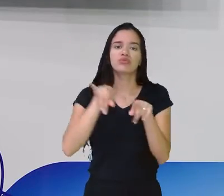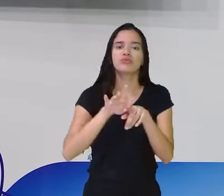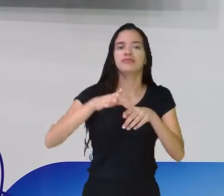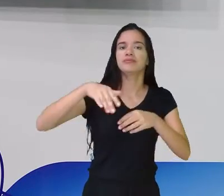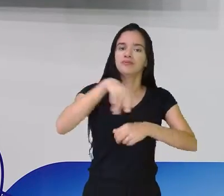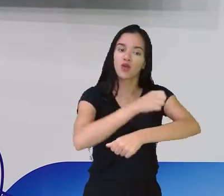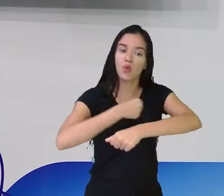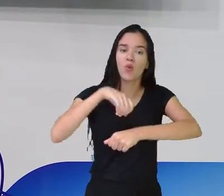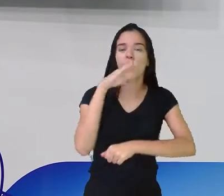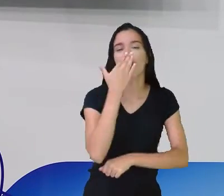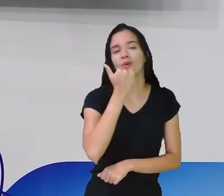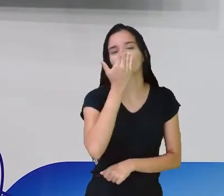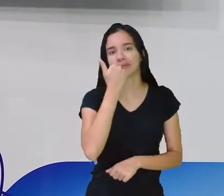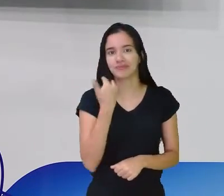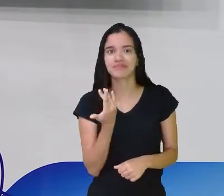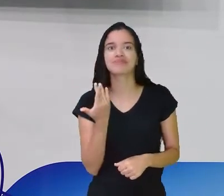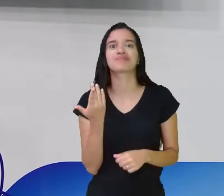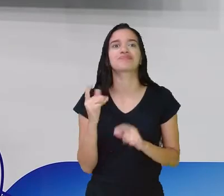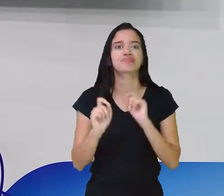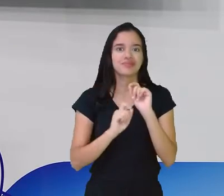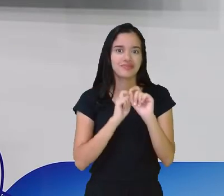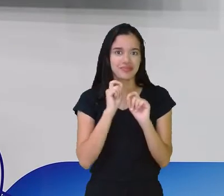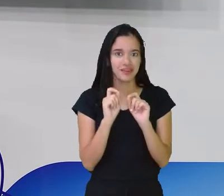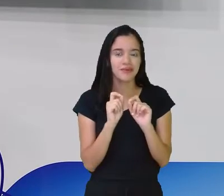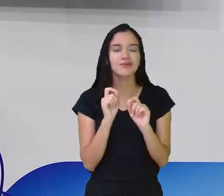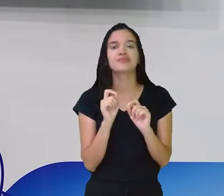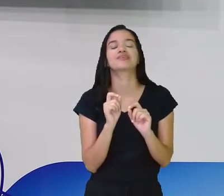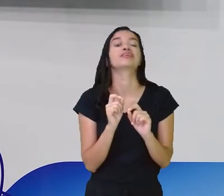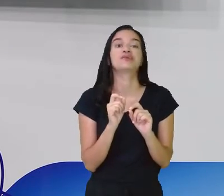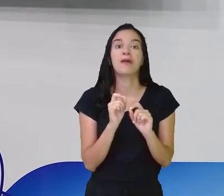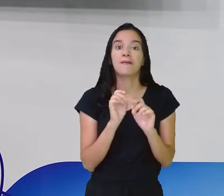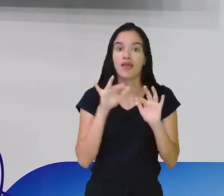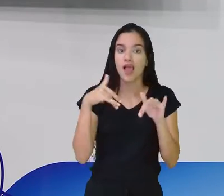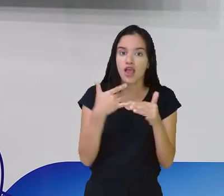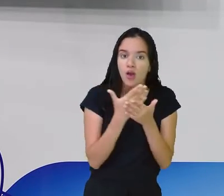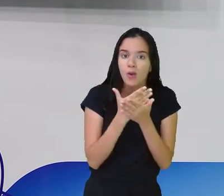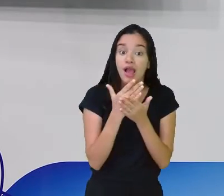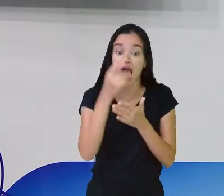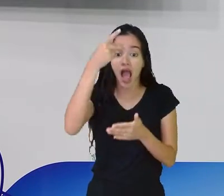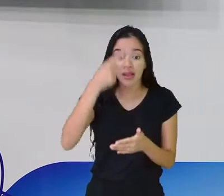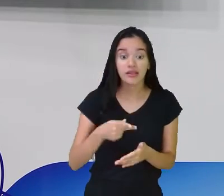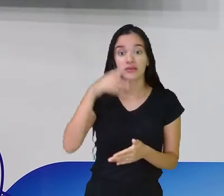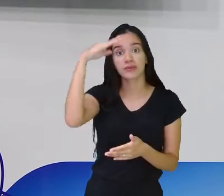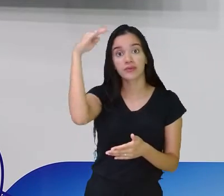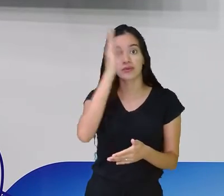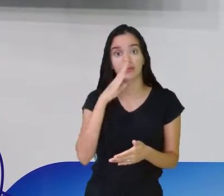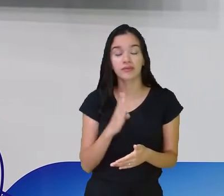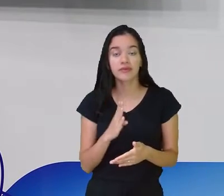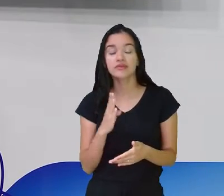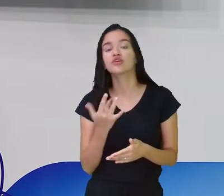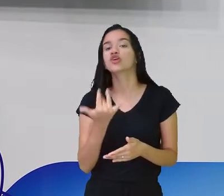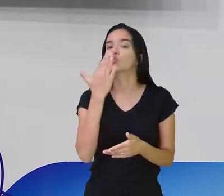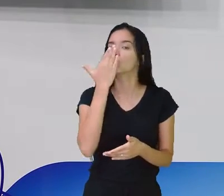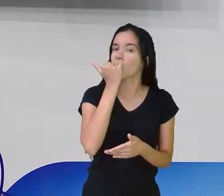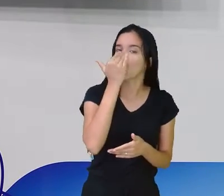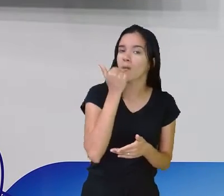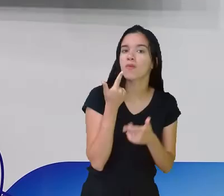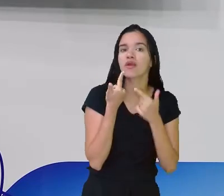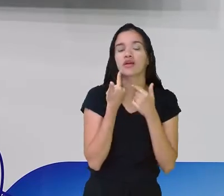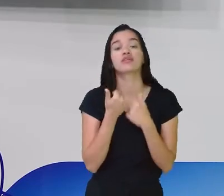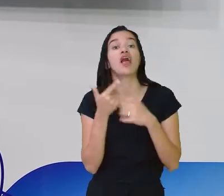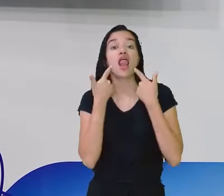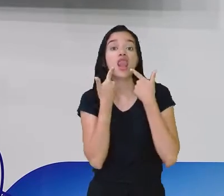culinária. Podemos dizer que é o berço da humanidade, né? A África, aqui no Brasil mesmo, a nossa cultura, nossa comida, nossa